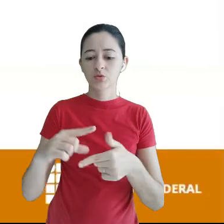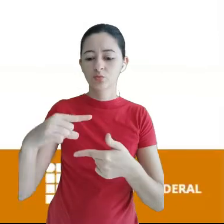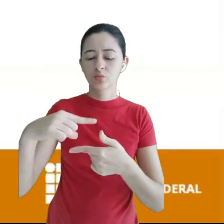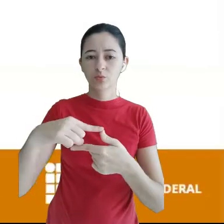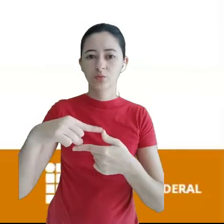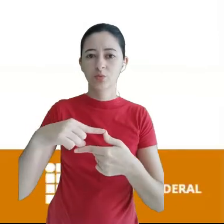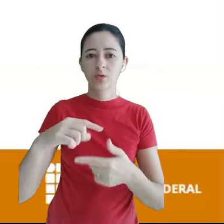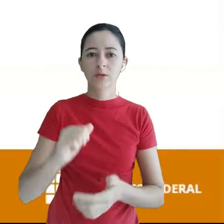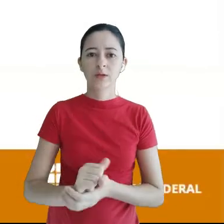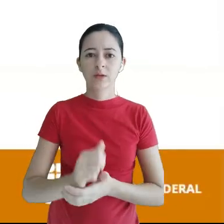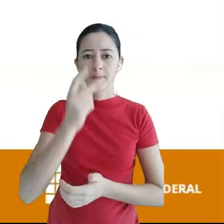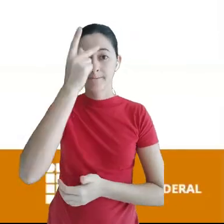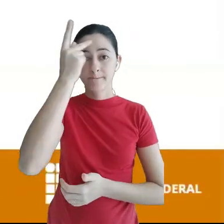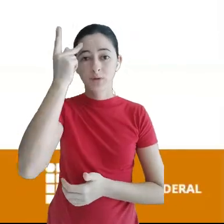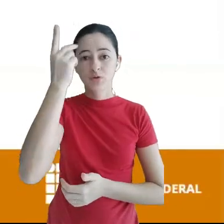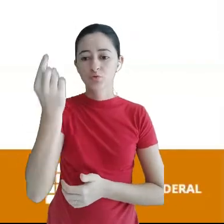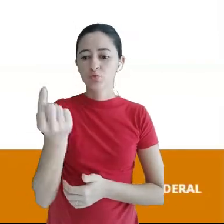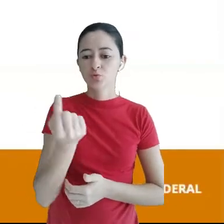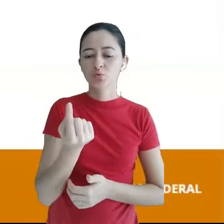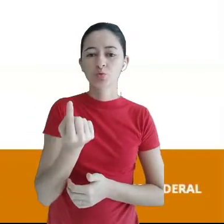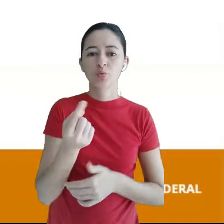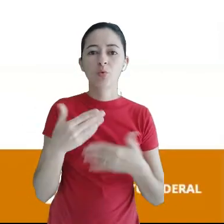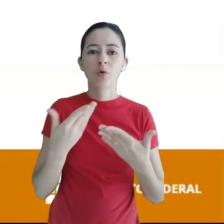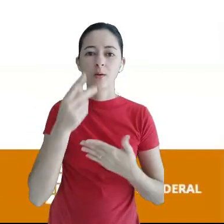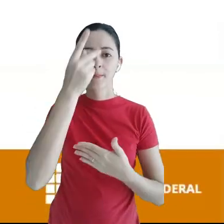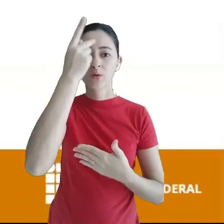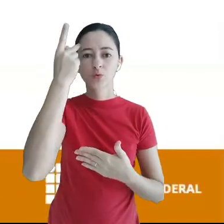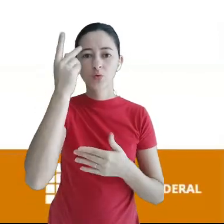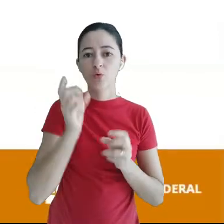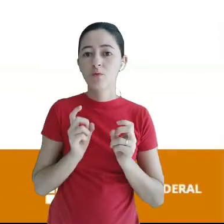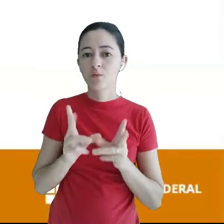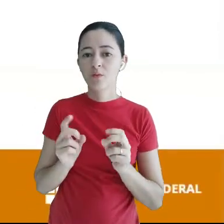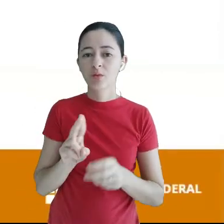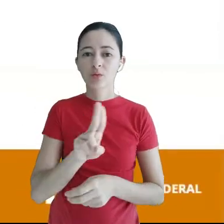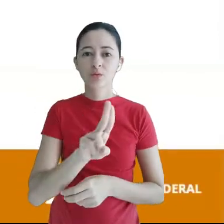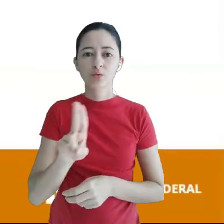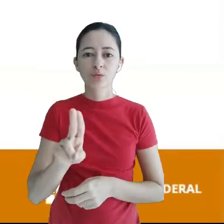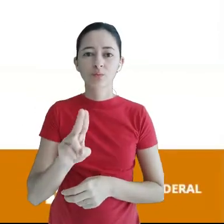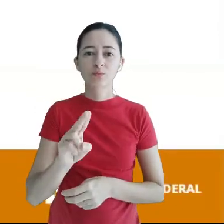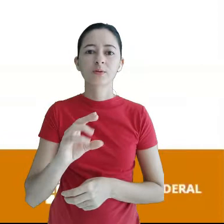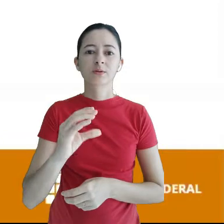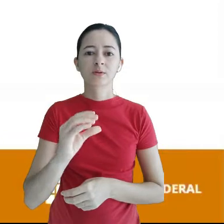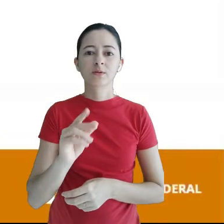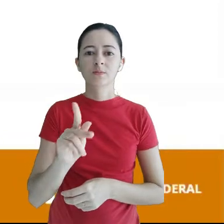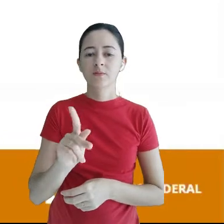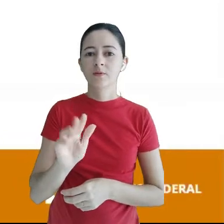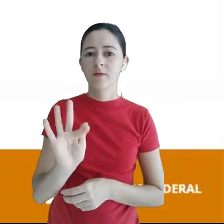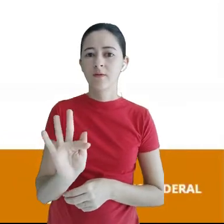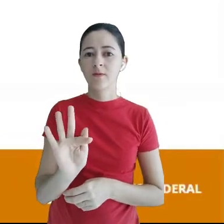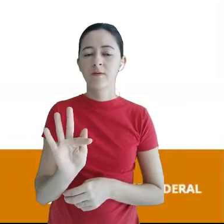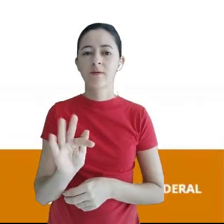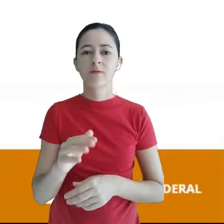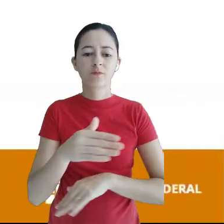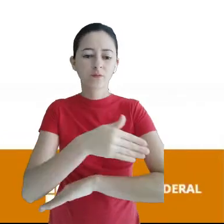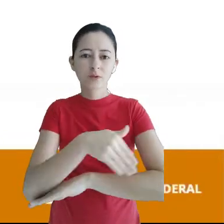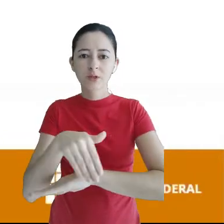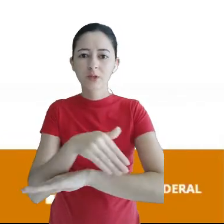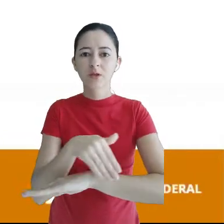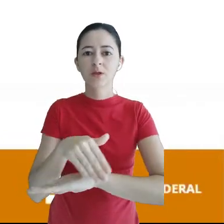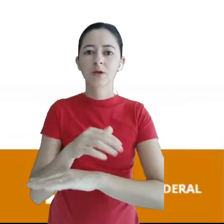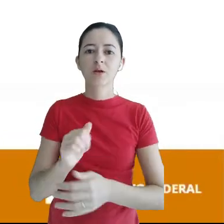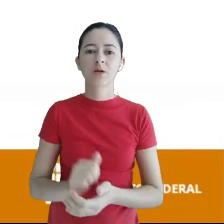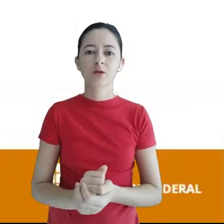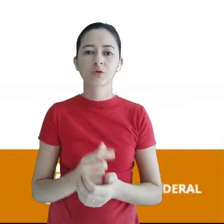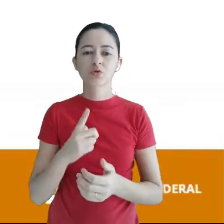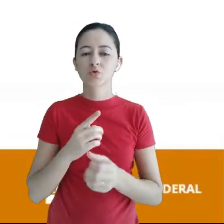Cadastrar cliente, né? Eu preciso de um cliente, preciso saber para quem eu vou vender. Nome, CPF, e-mail. Aqui eu coloquei só os básicos, o básico do atributo, tenho